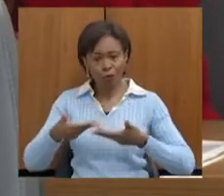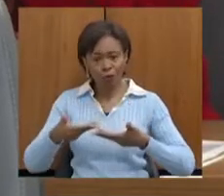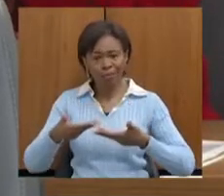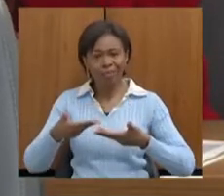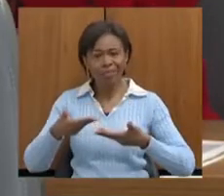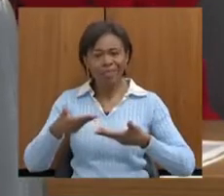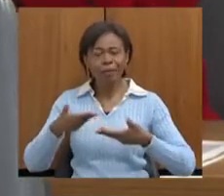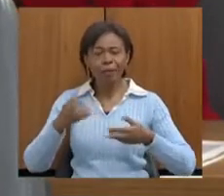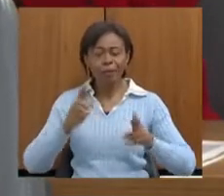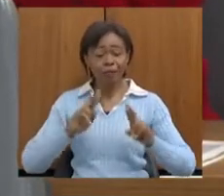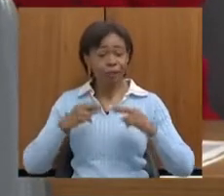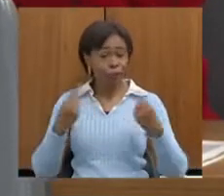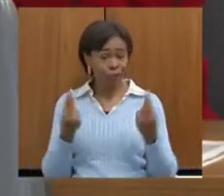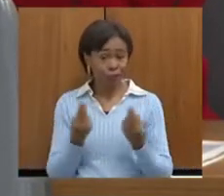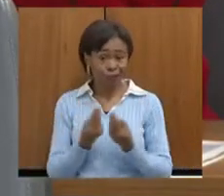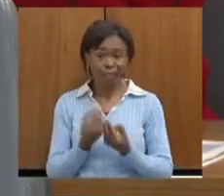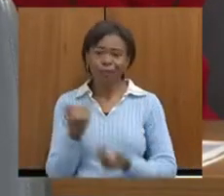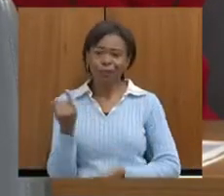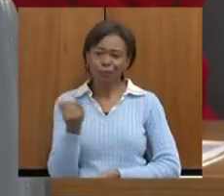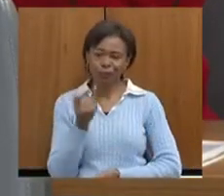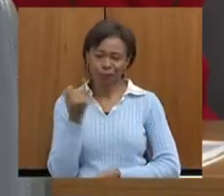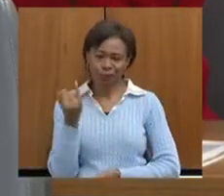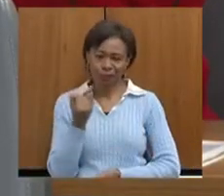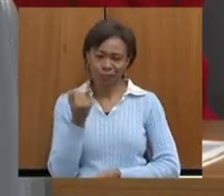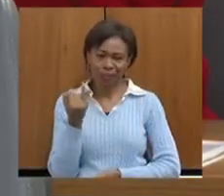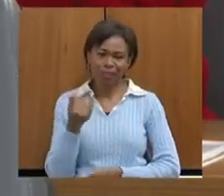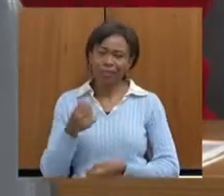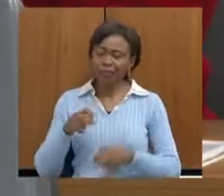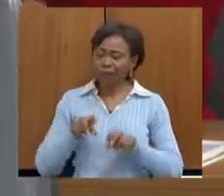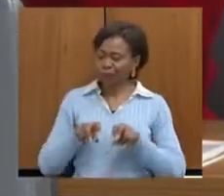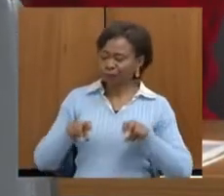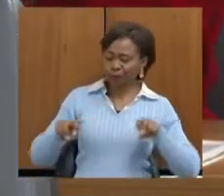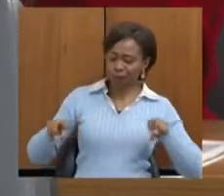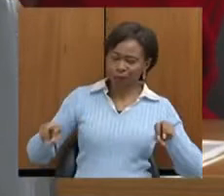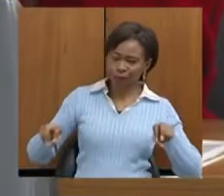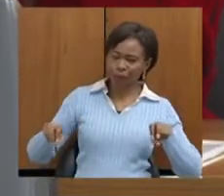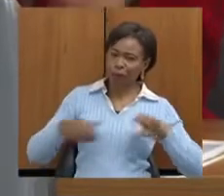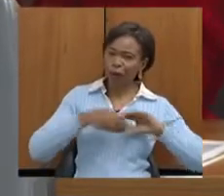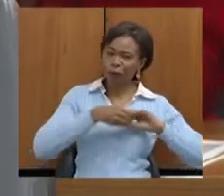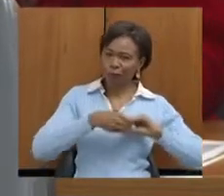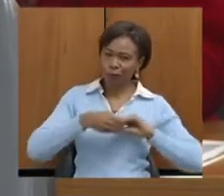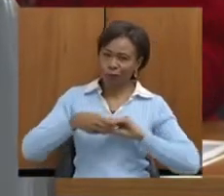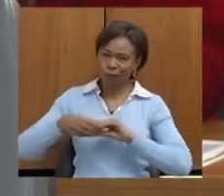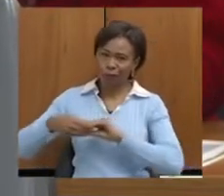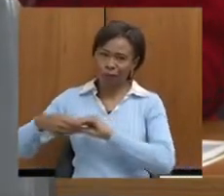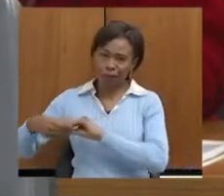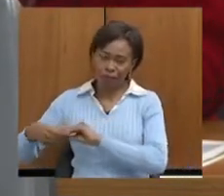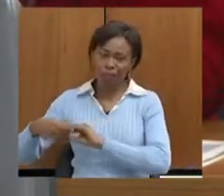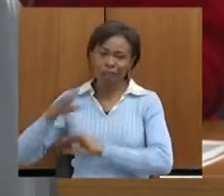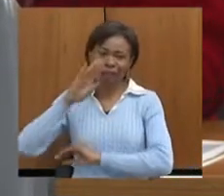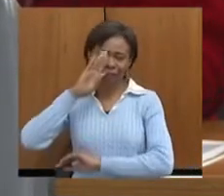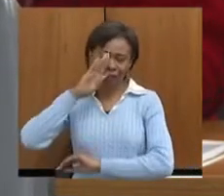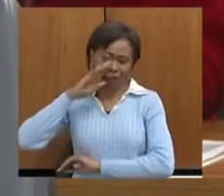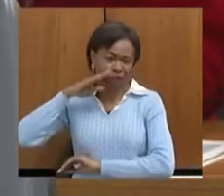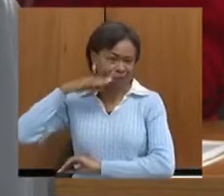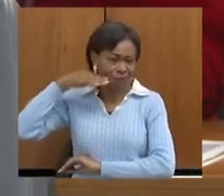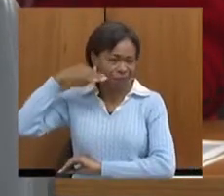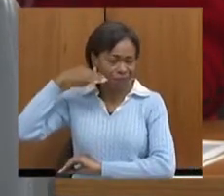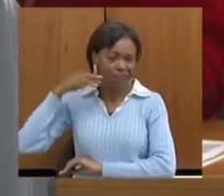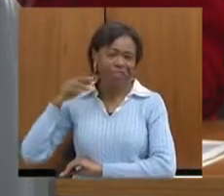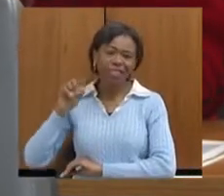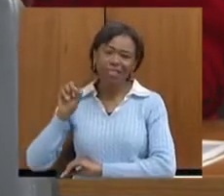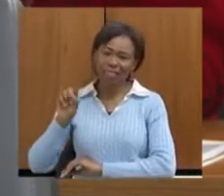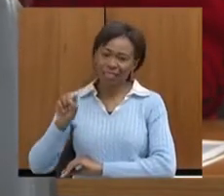importante cumprimento todas as pessoas da mesa na na pessoa da deputada Beatriz Cerqueira que é sempre uma grande